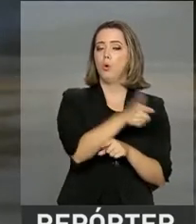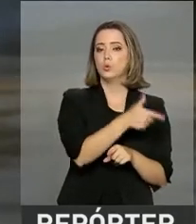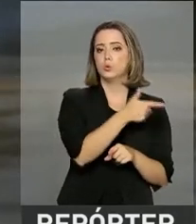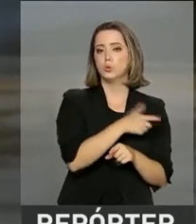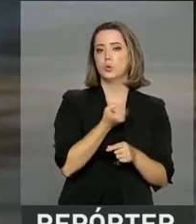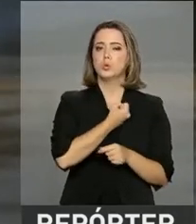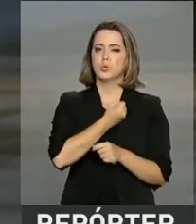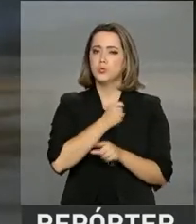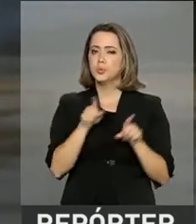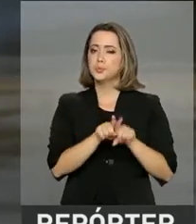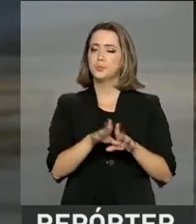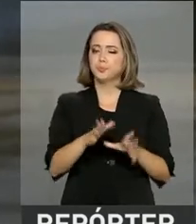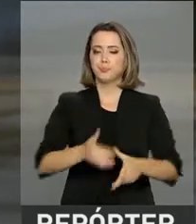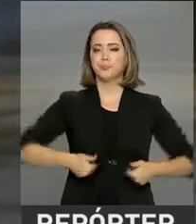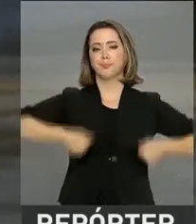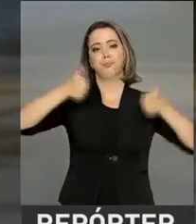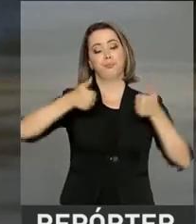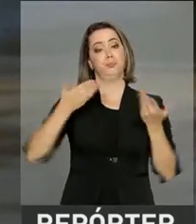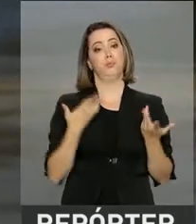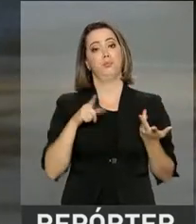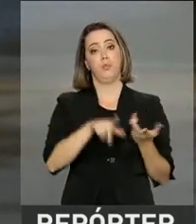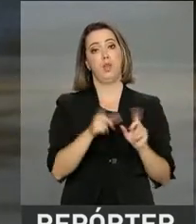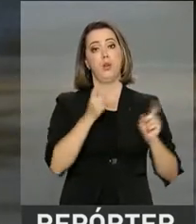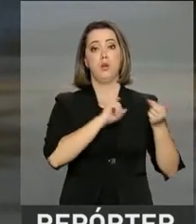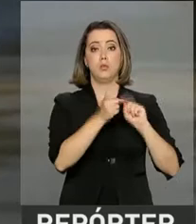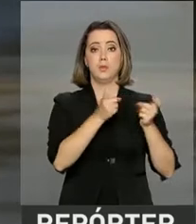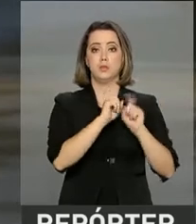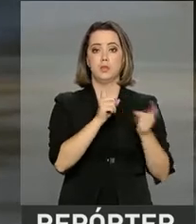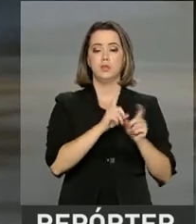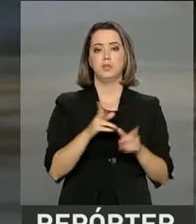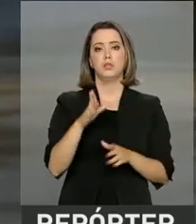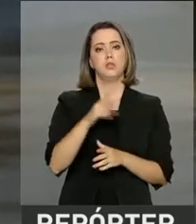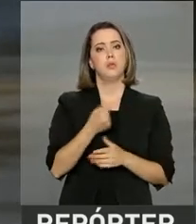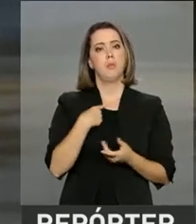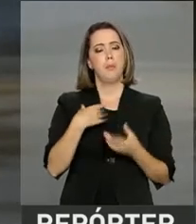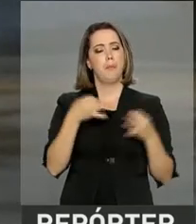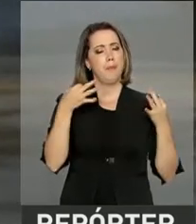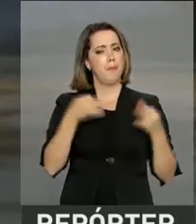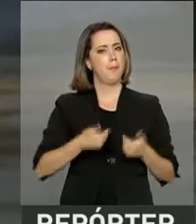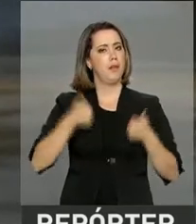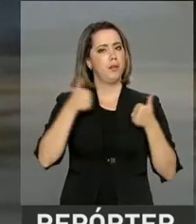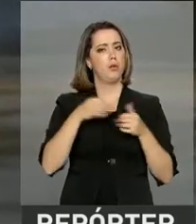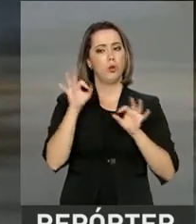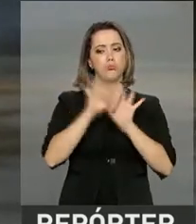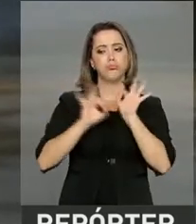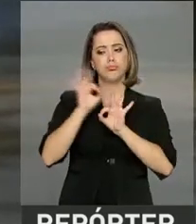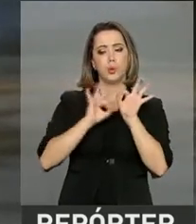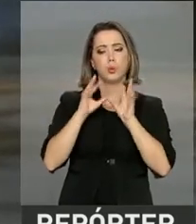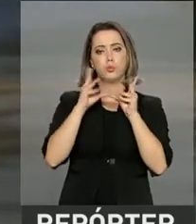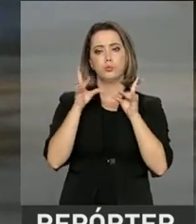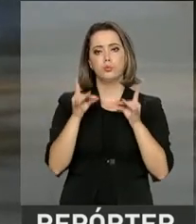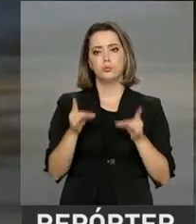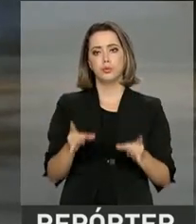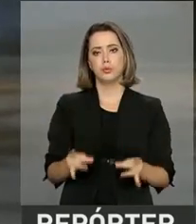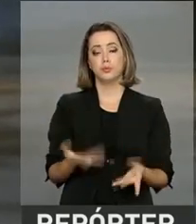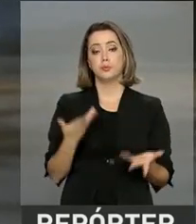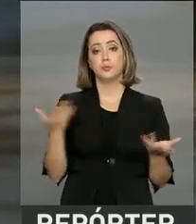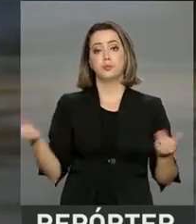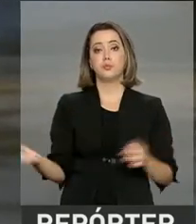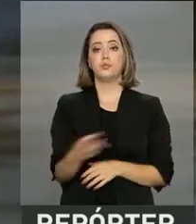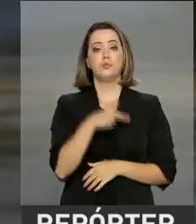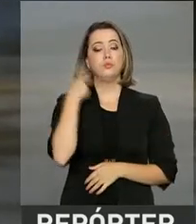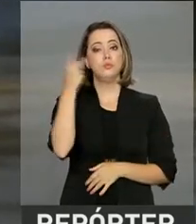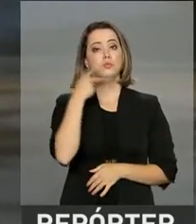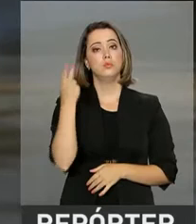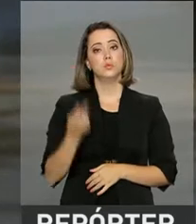agência também relatou ganhos com uma gestão operacional mais disciplinada a nova política de preços de combustíveis da